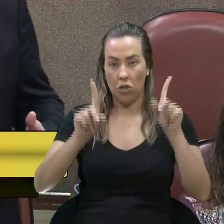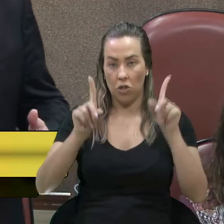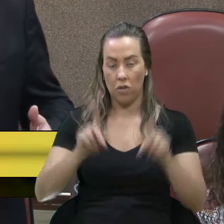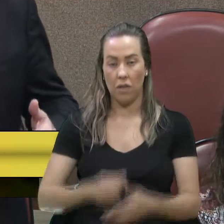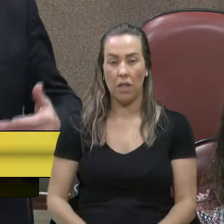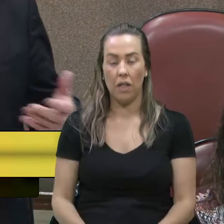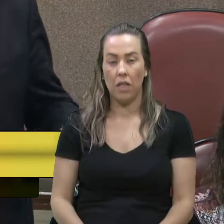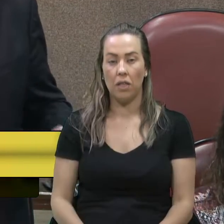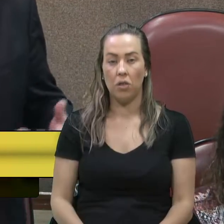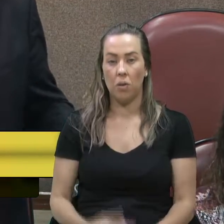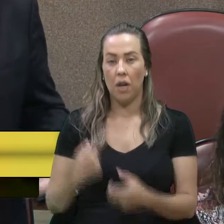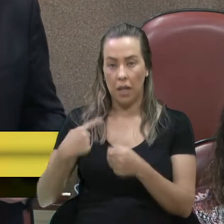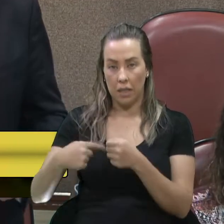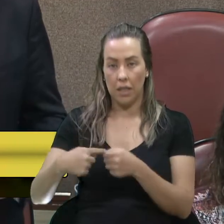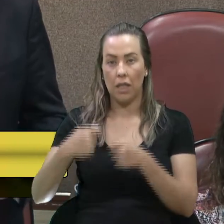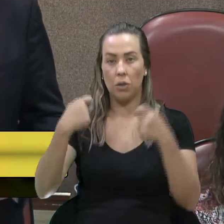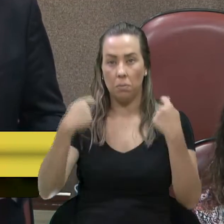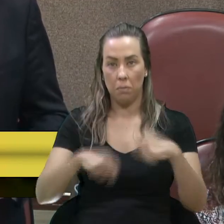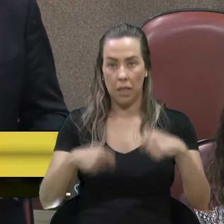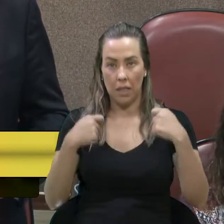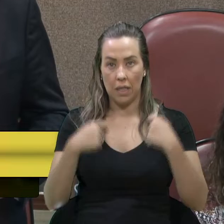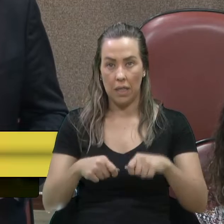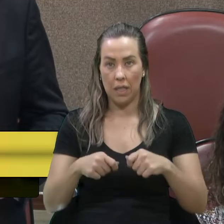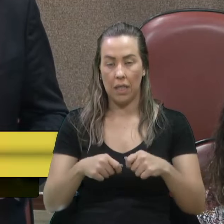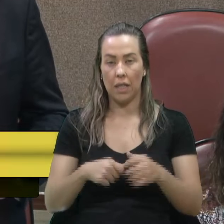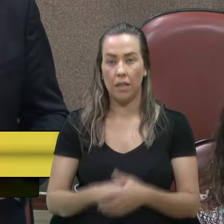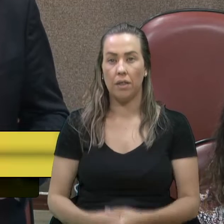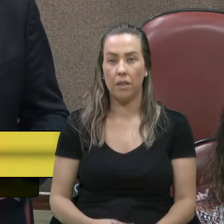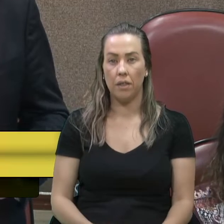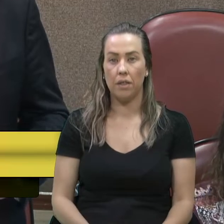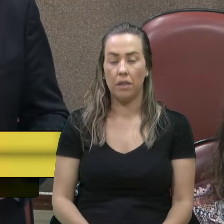o município precisa